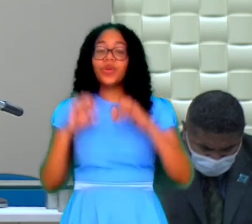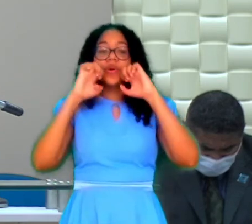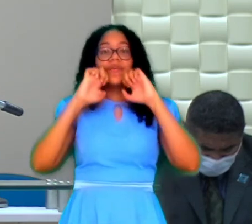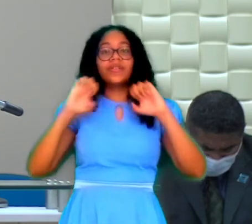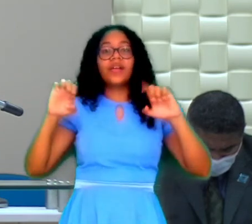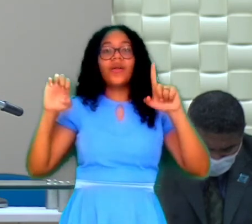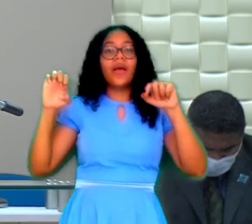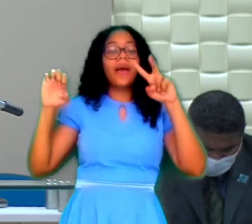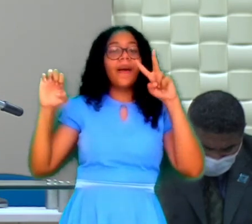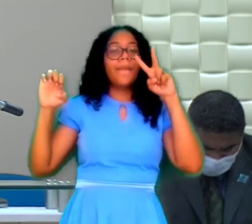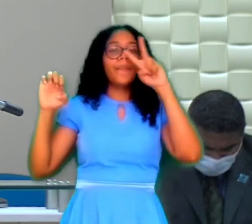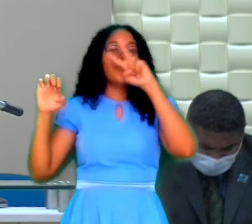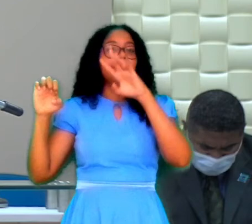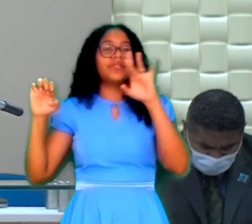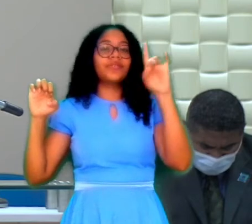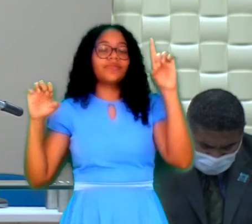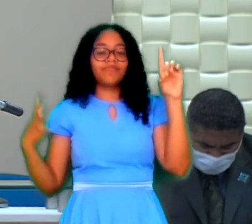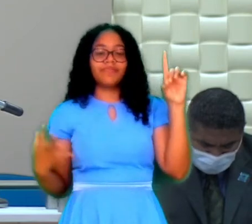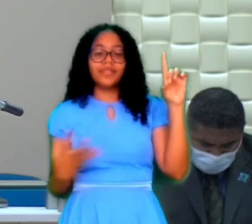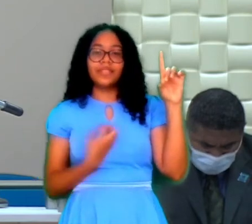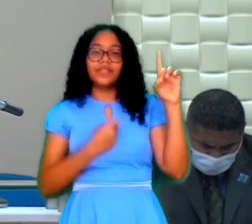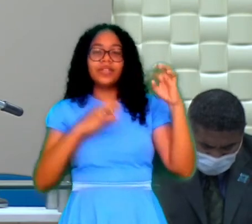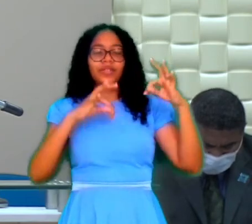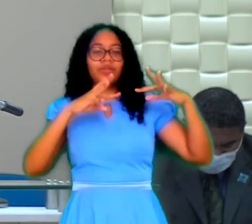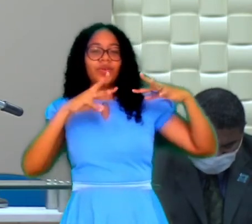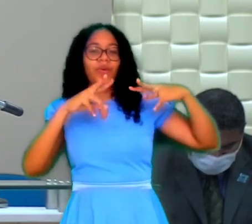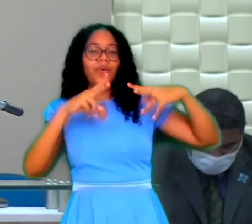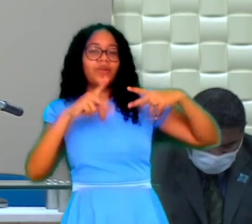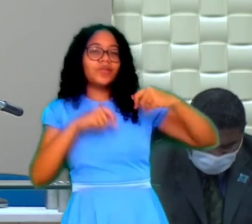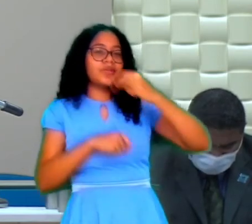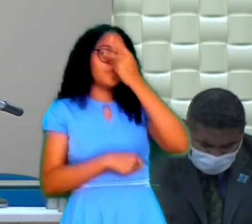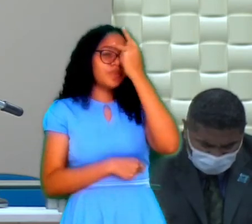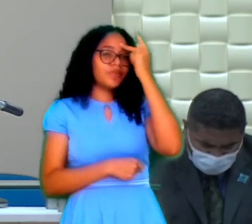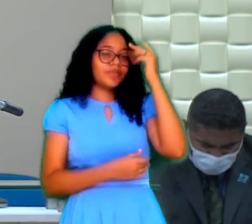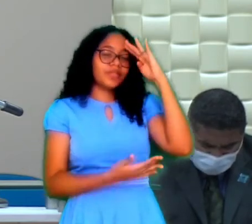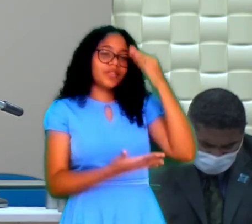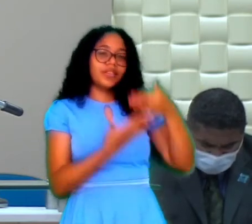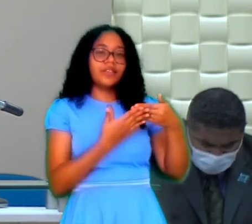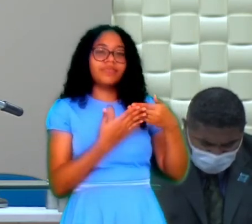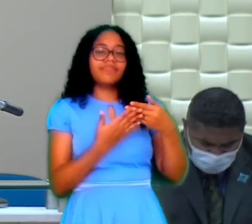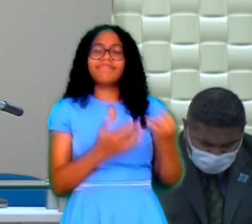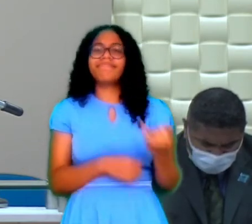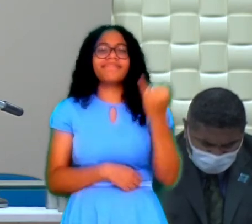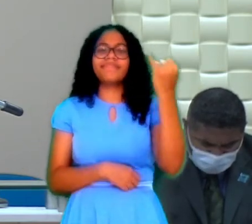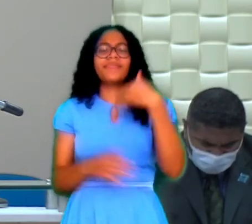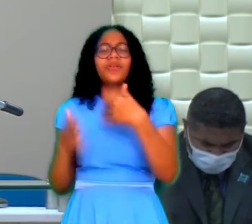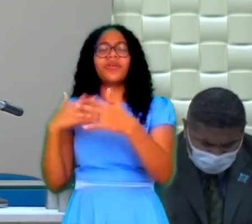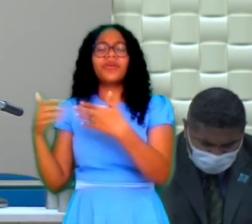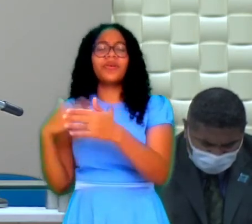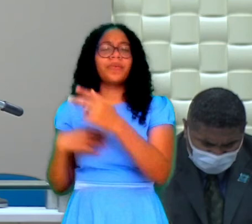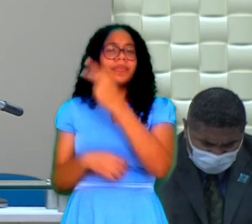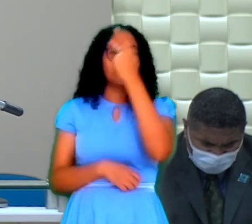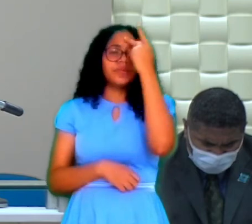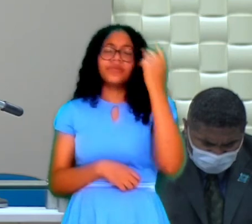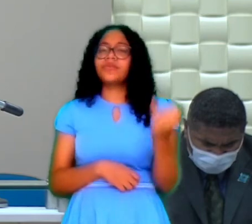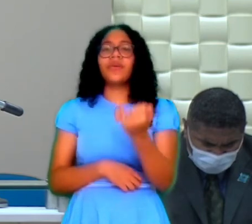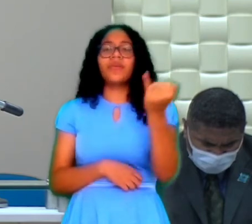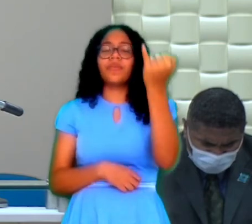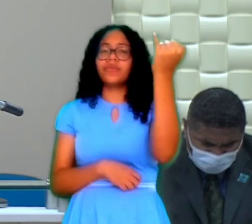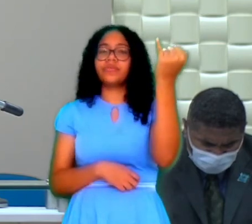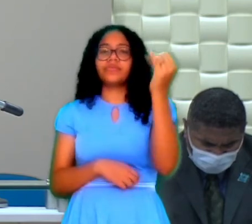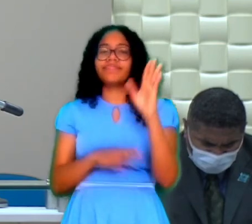E ele se lembra que é como se ele estivesse no ventre da sua mãe, mais ou menos assim. Ele